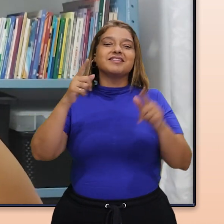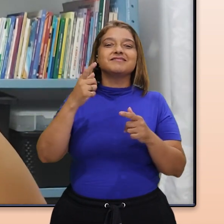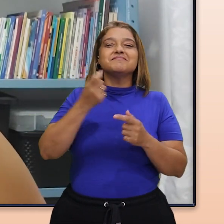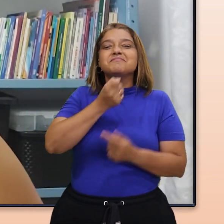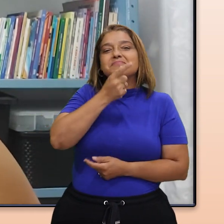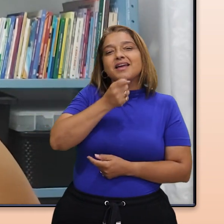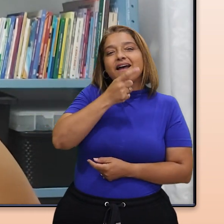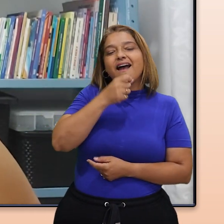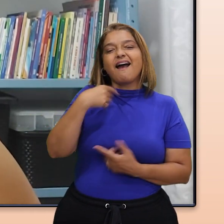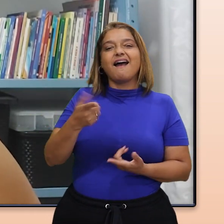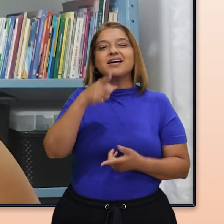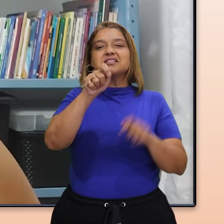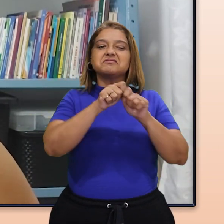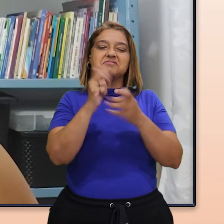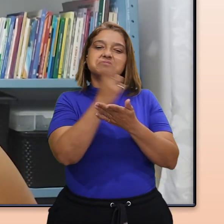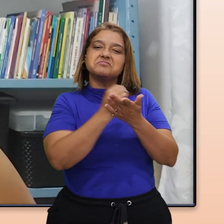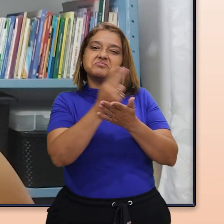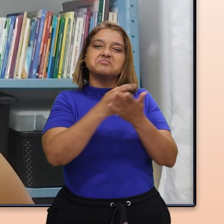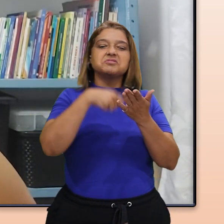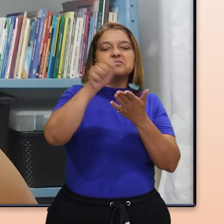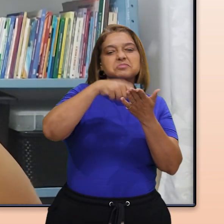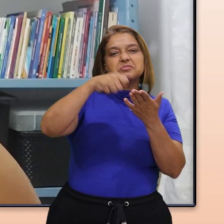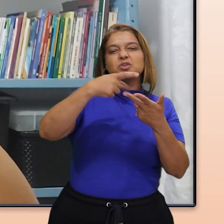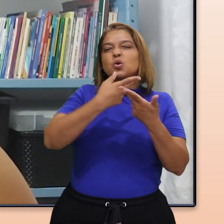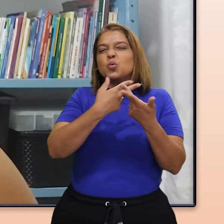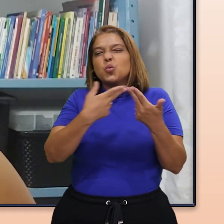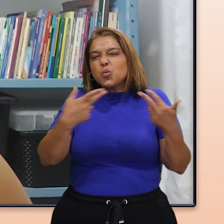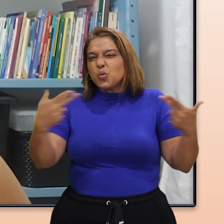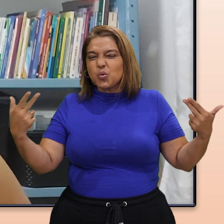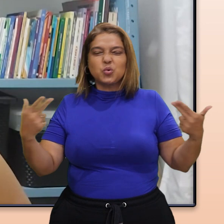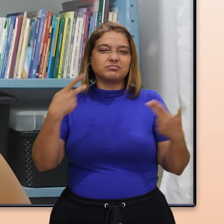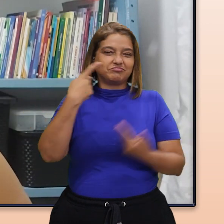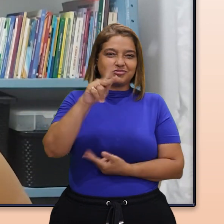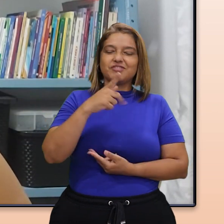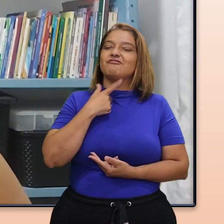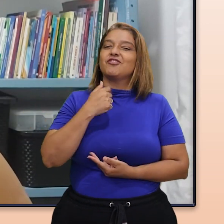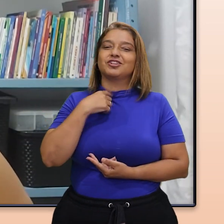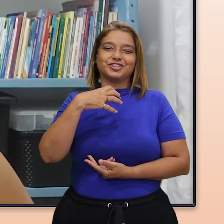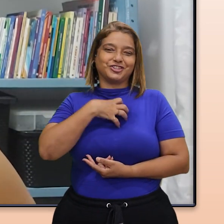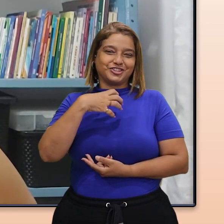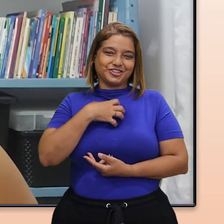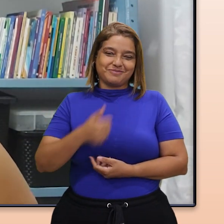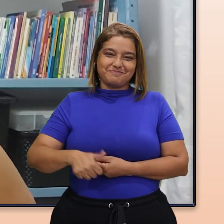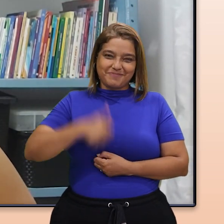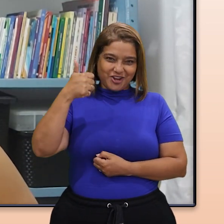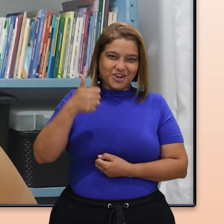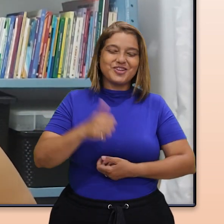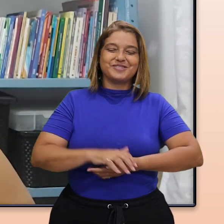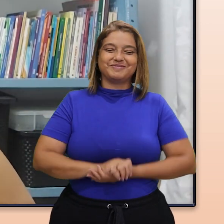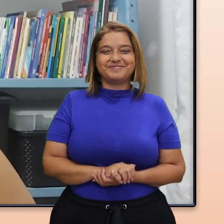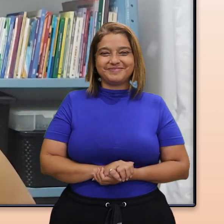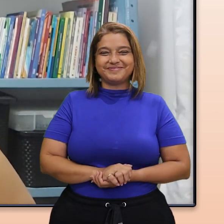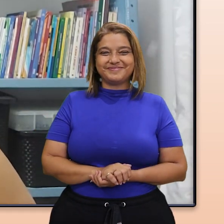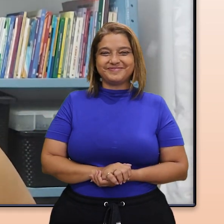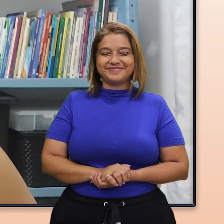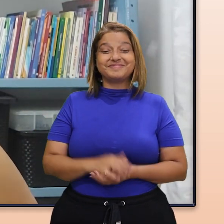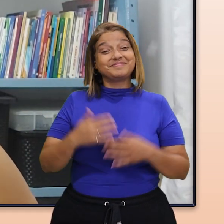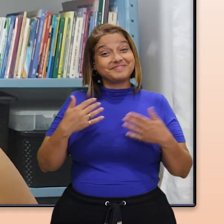maneira divertida, usando lápis de escrever, giz de cera, tinta, da maneira que você achar